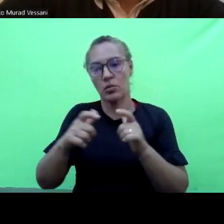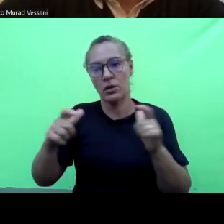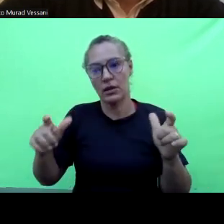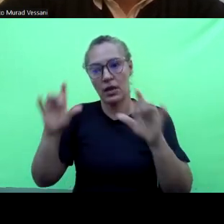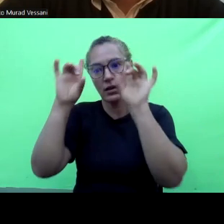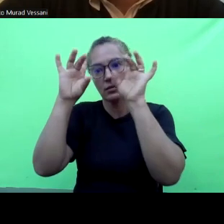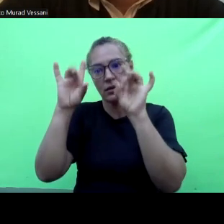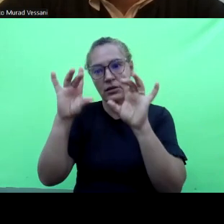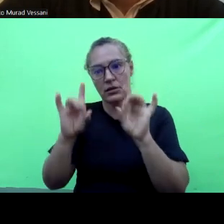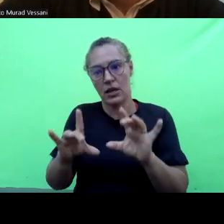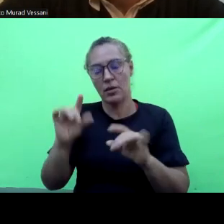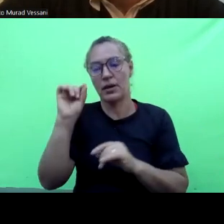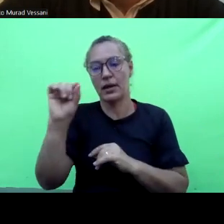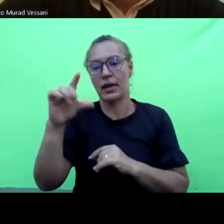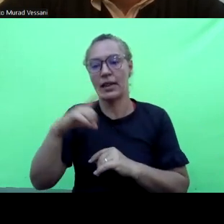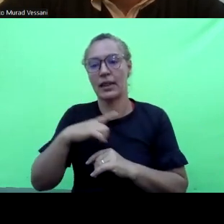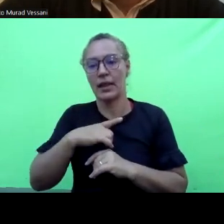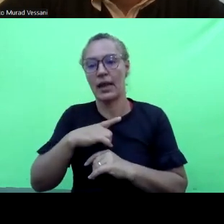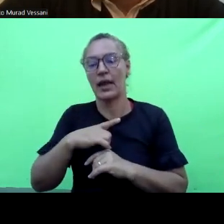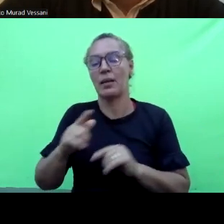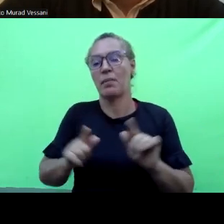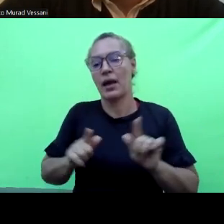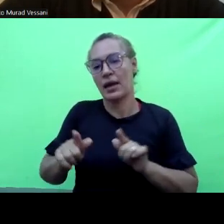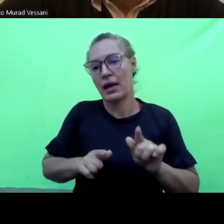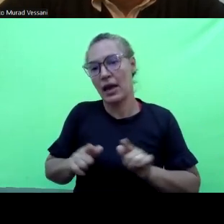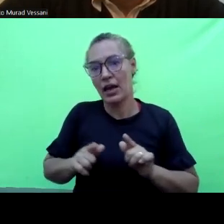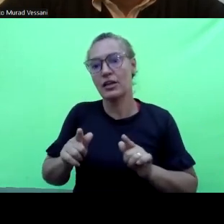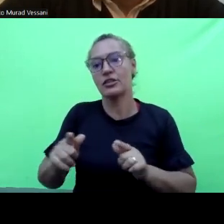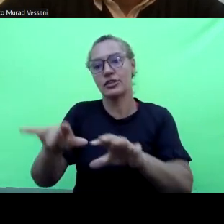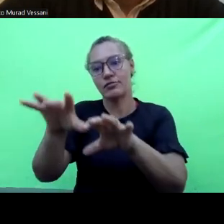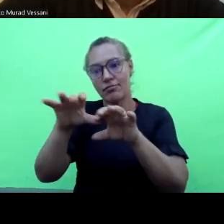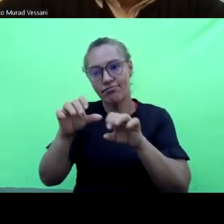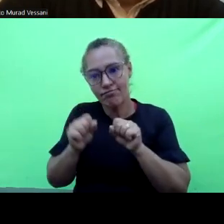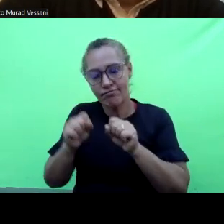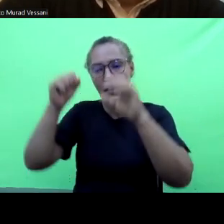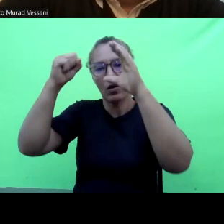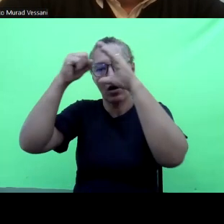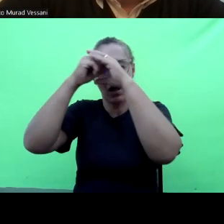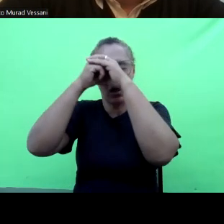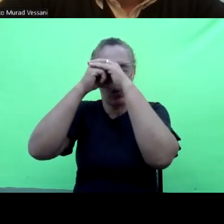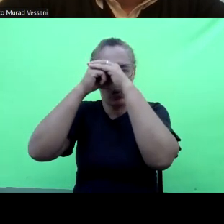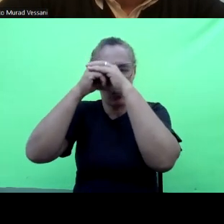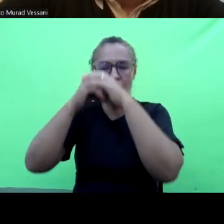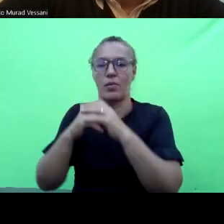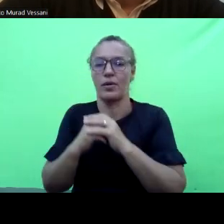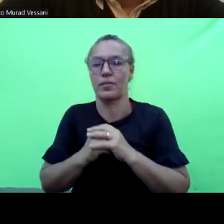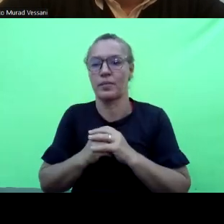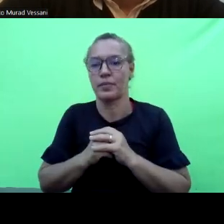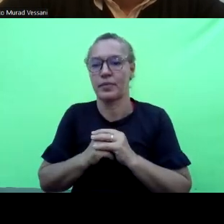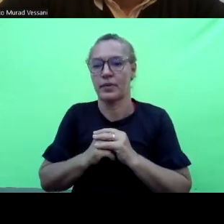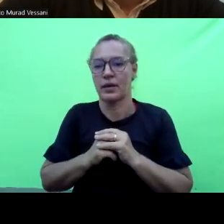aqueles que têm parente grau para desenvolvimento de glaucoma, né? A